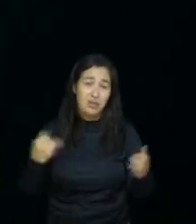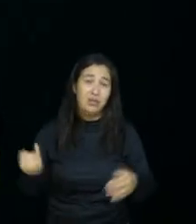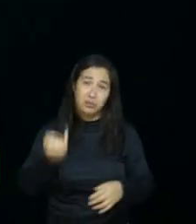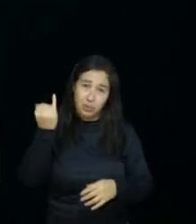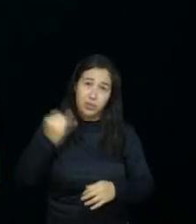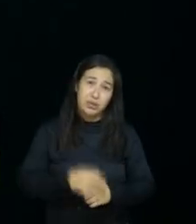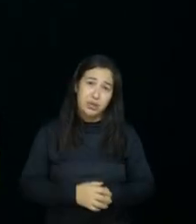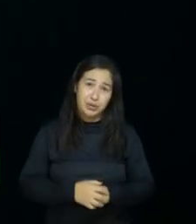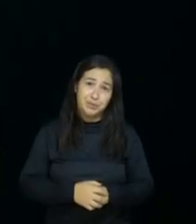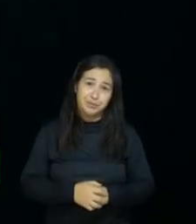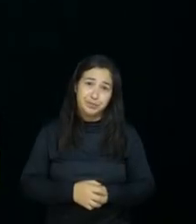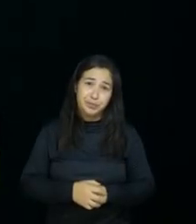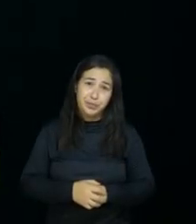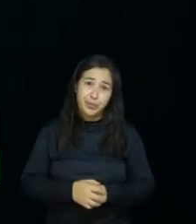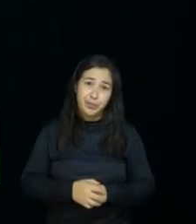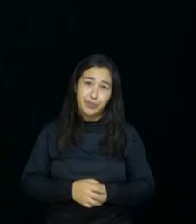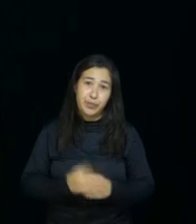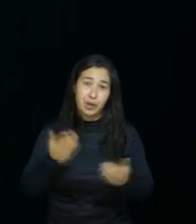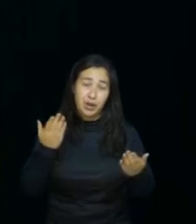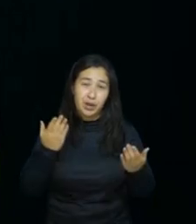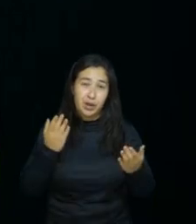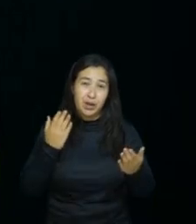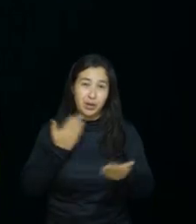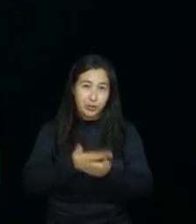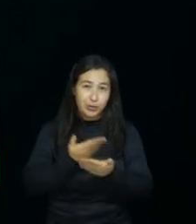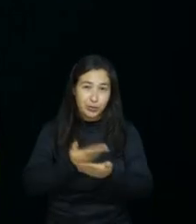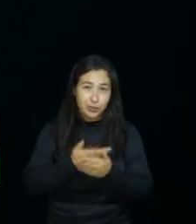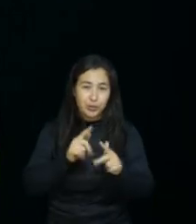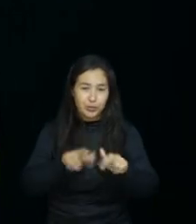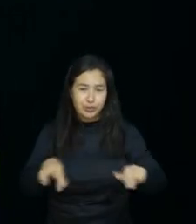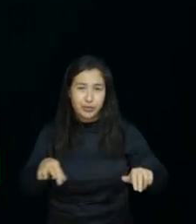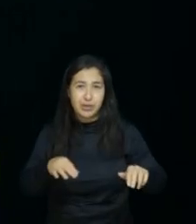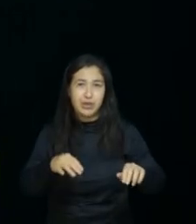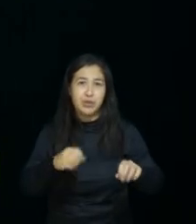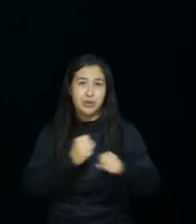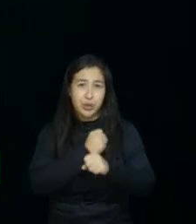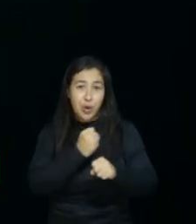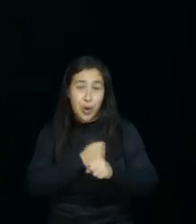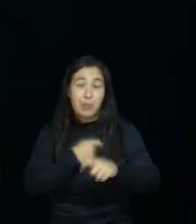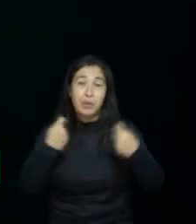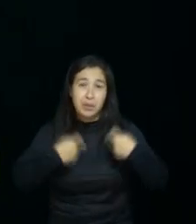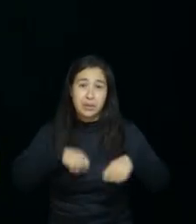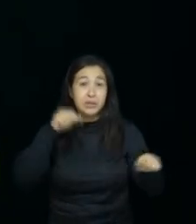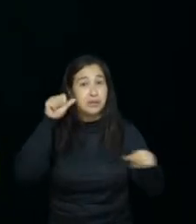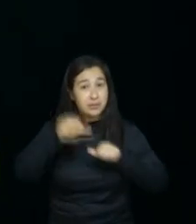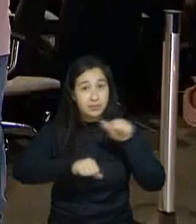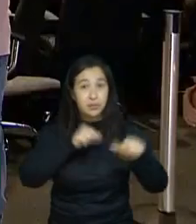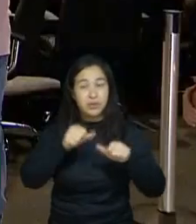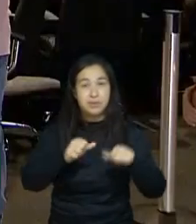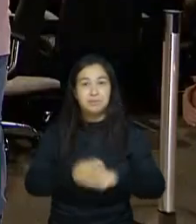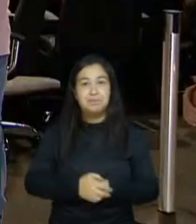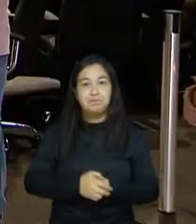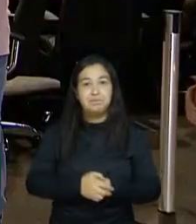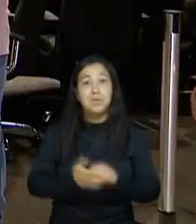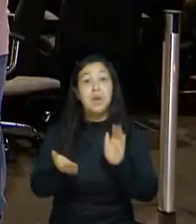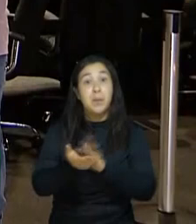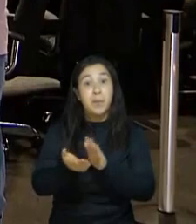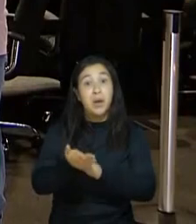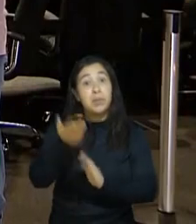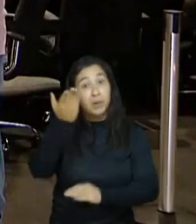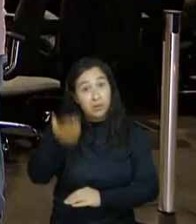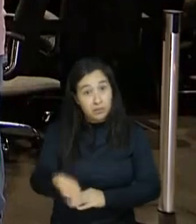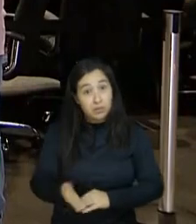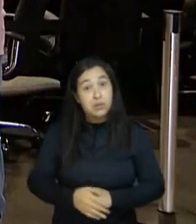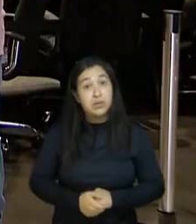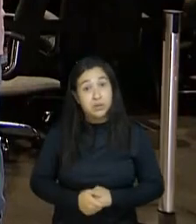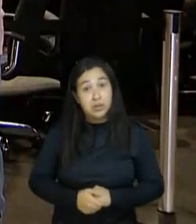da revisão dos cálculos ao governo do Estado. Deputado Lonelli, com a palavra. Deputado Marquito. Eu queria só parabenizar o deputado Fernando Krelin